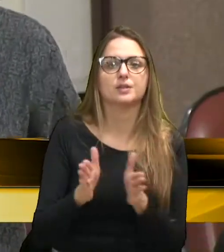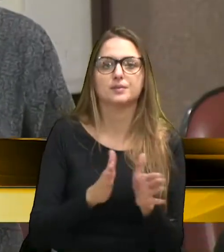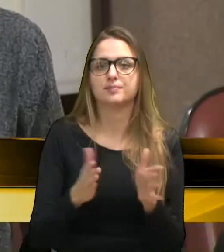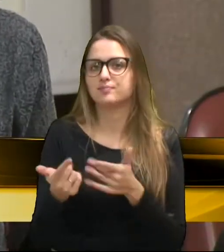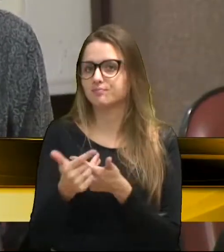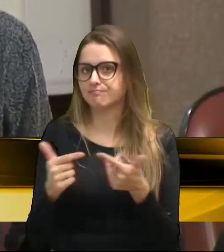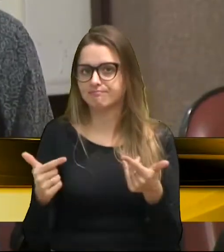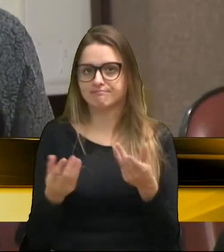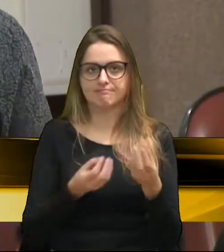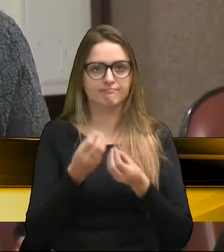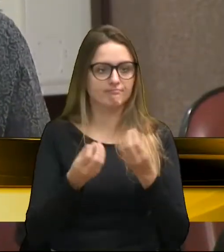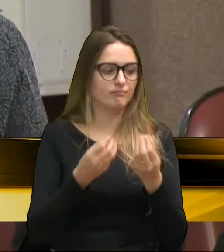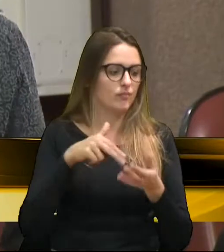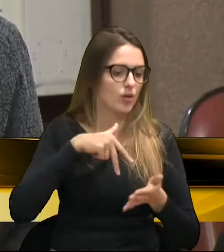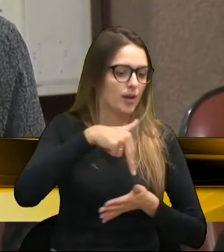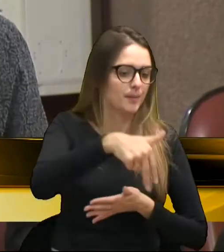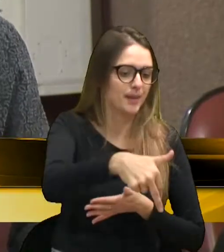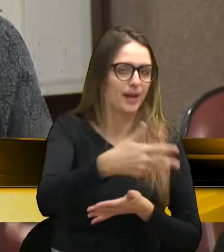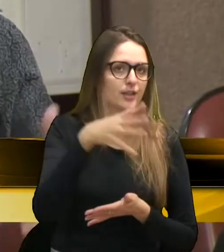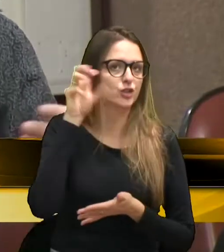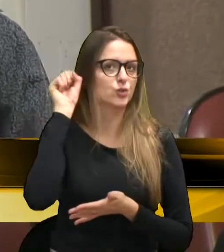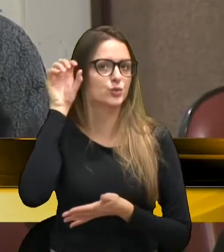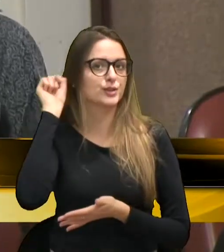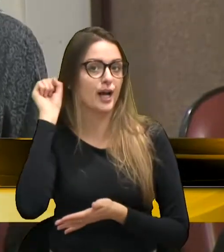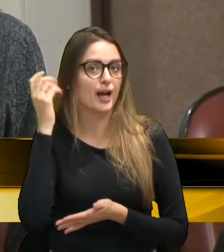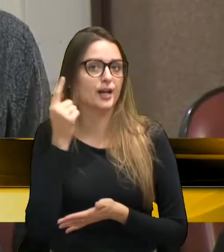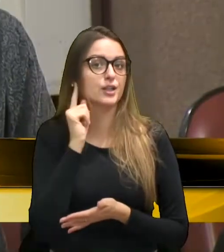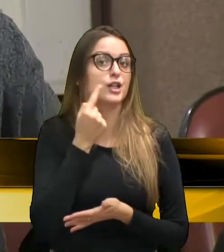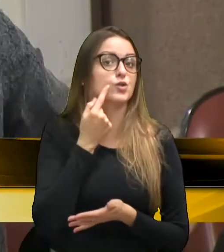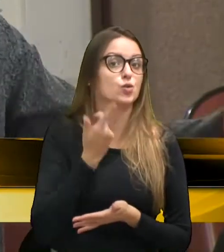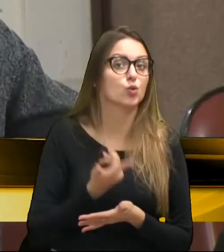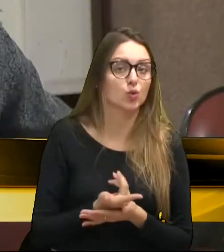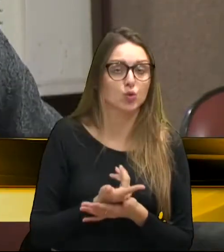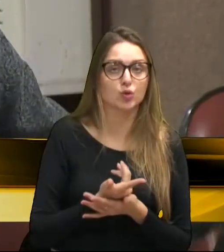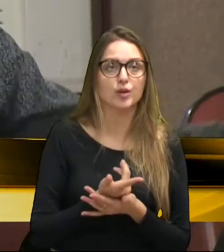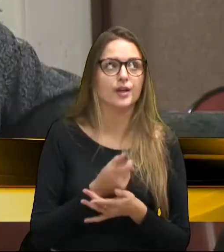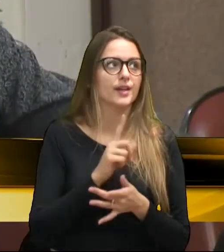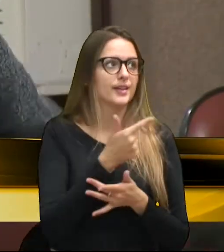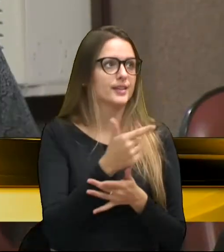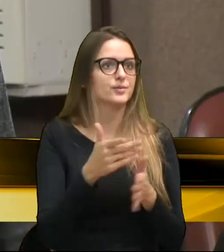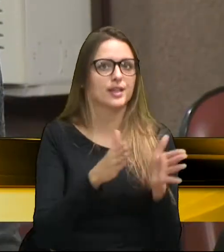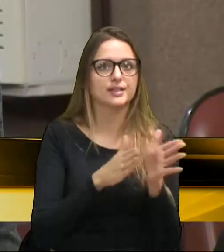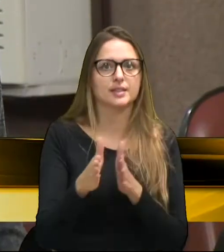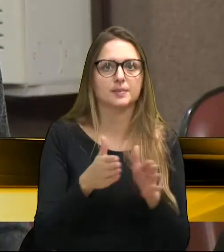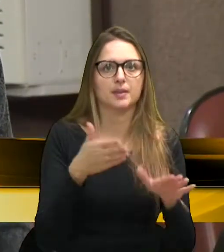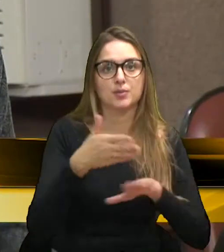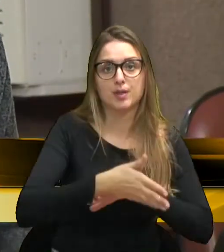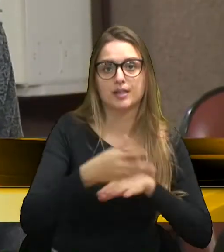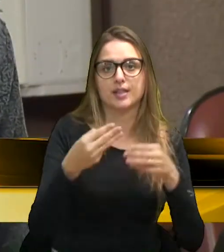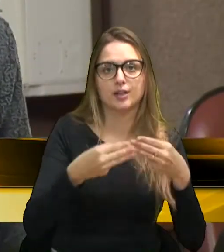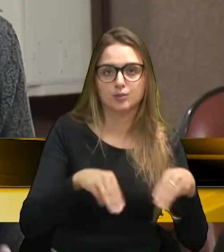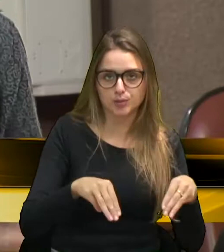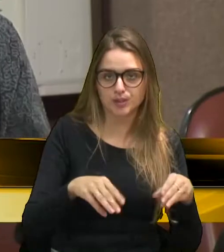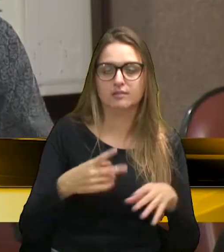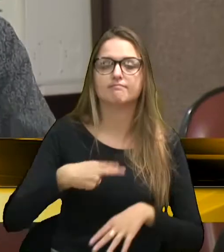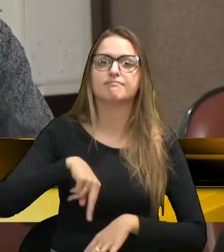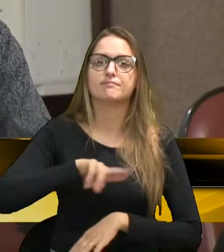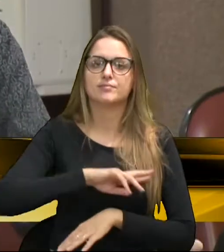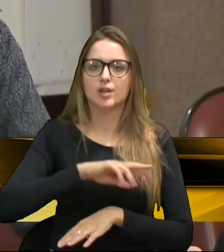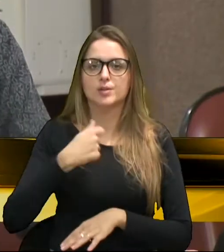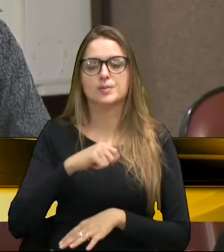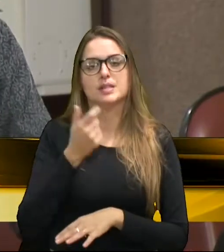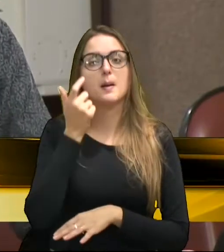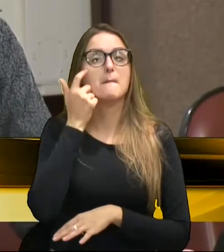de se locomover, de escutar, de acessar um bem público, um museu que não tem acessibilidade, né? Então nós precisamos